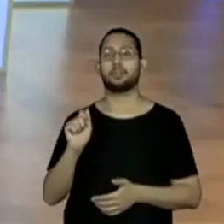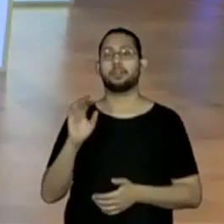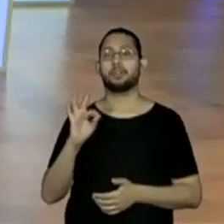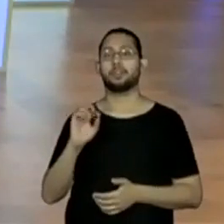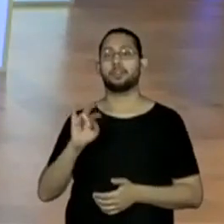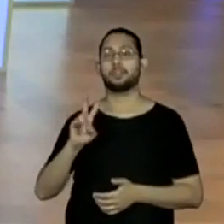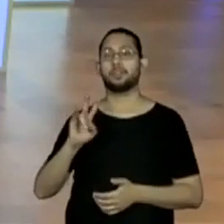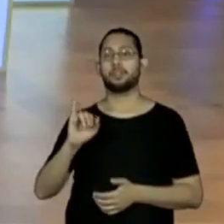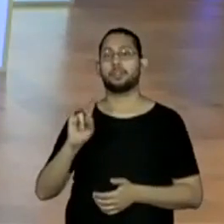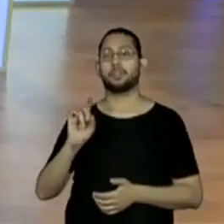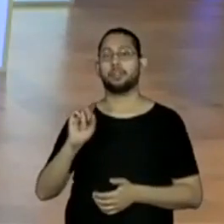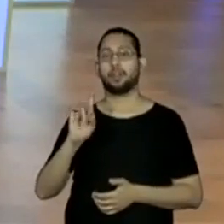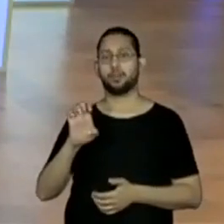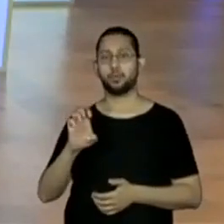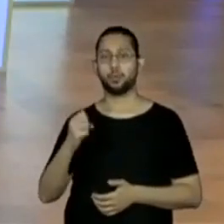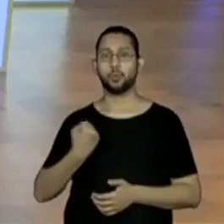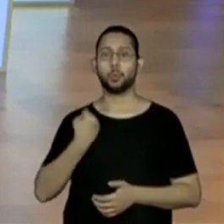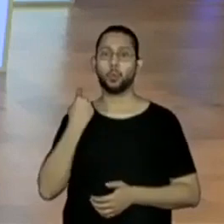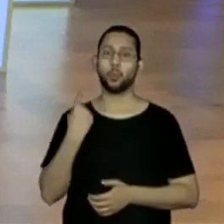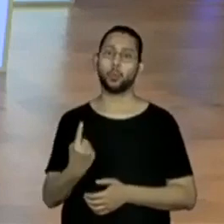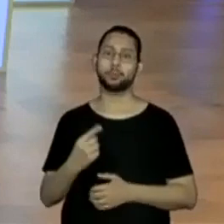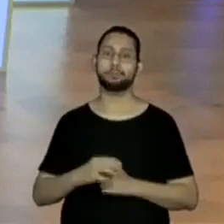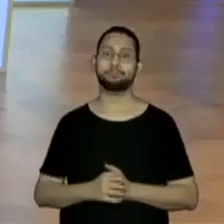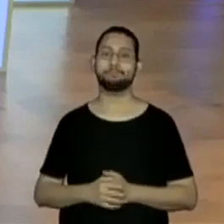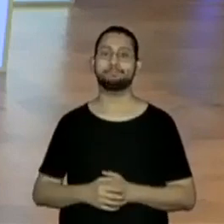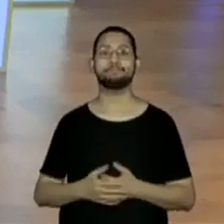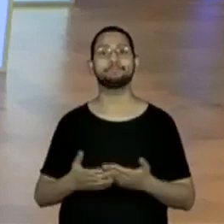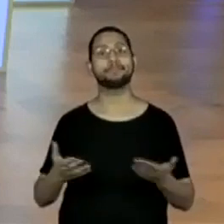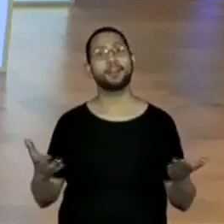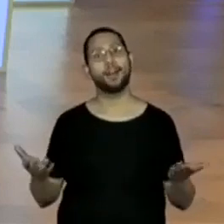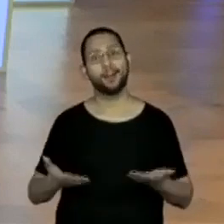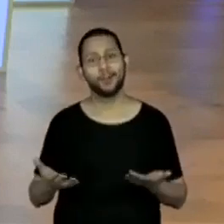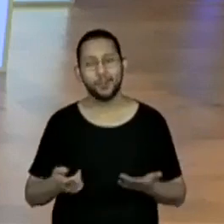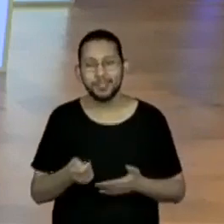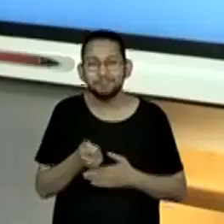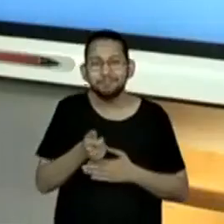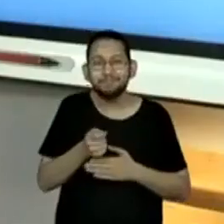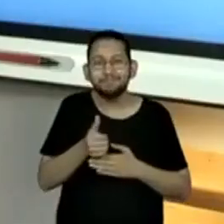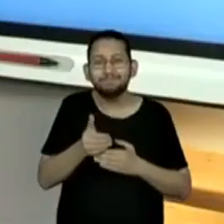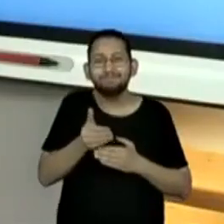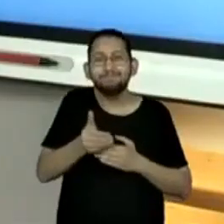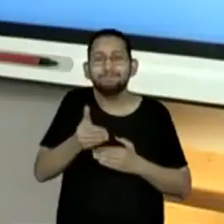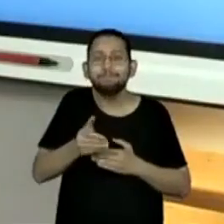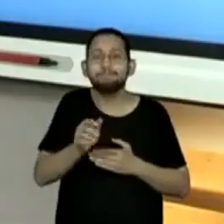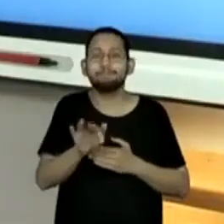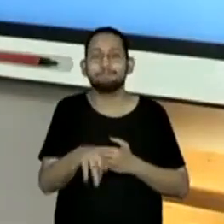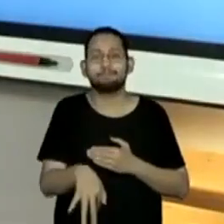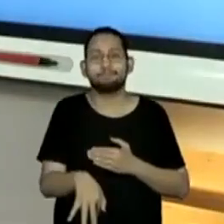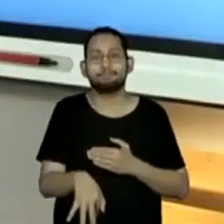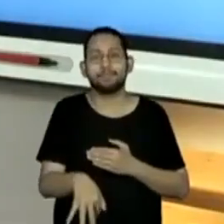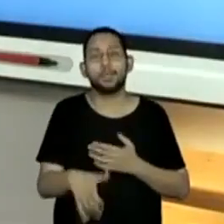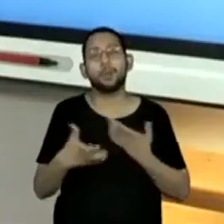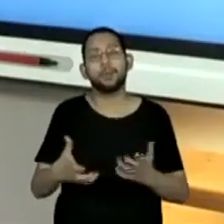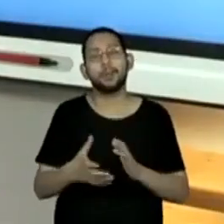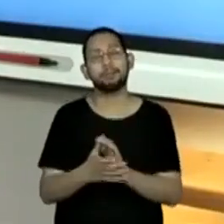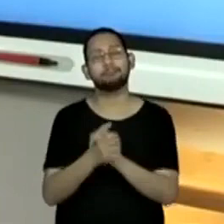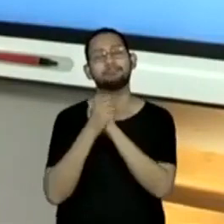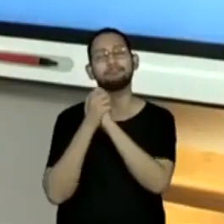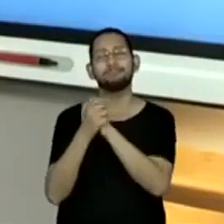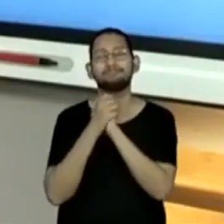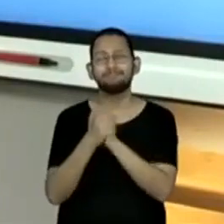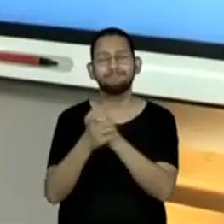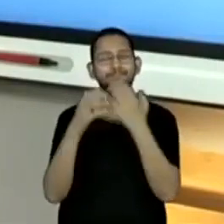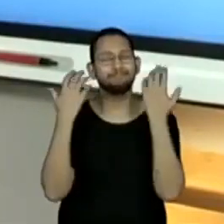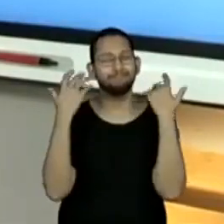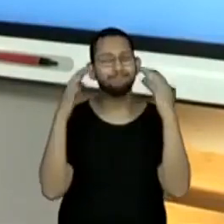Estamos chegando agora no nosso minuto final. Eu quero agradecer demais a presença de